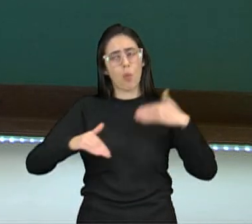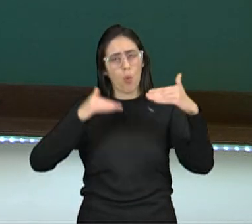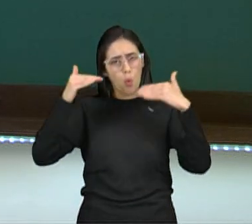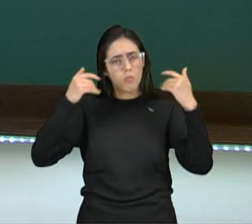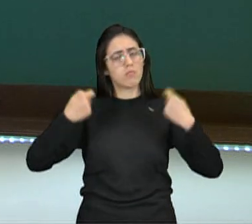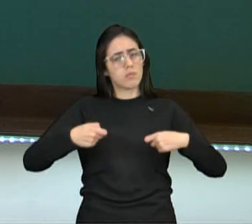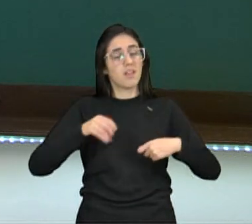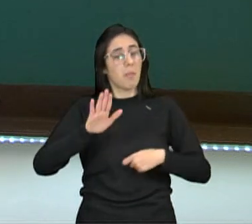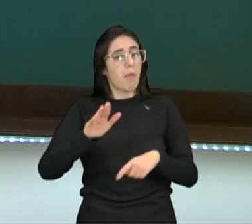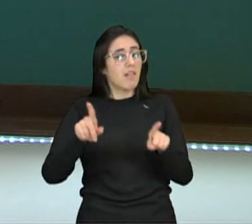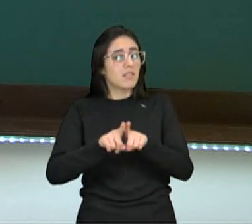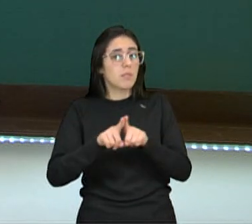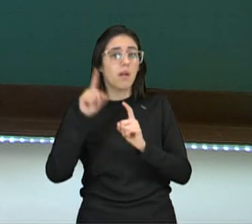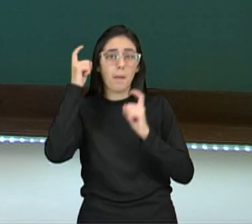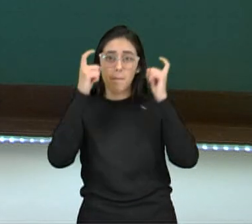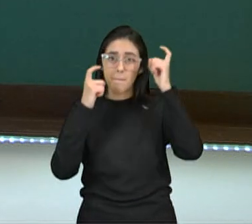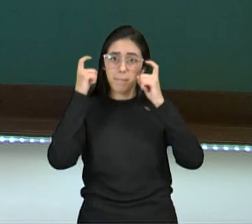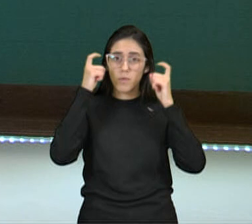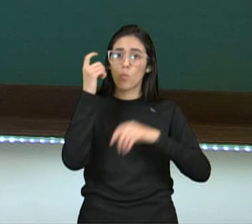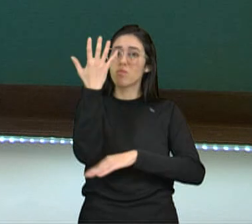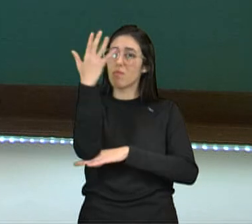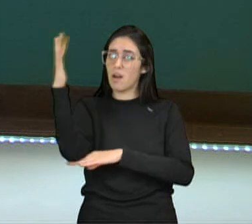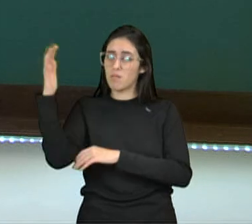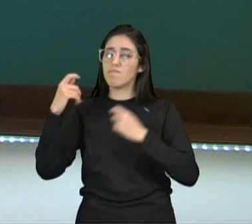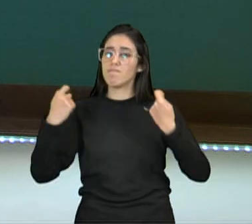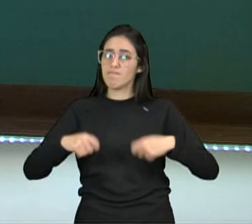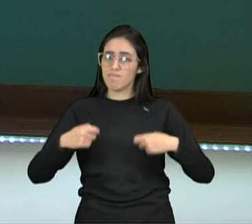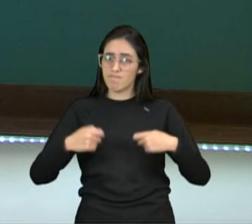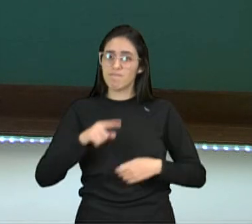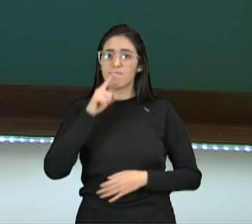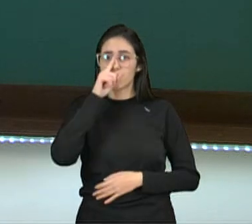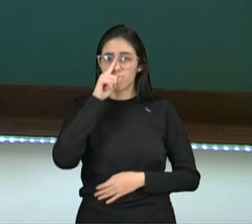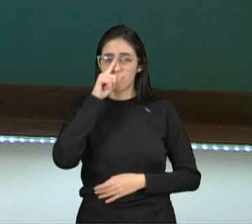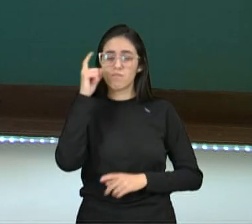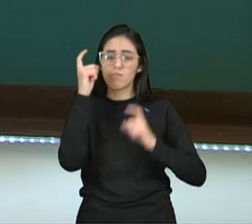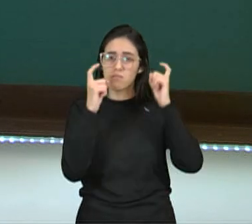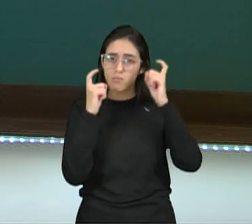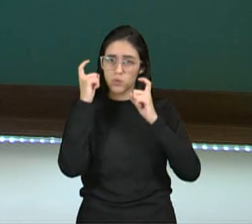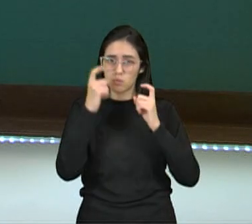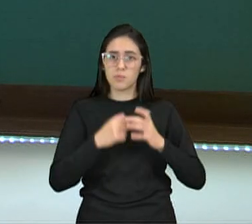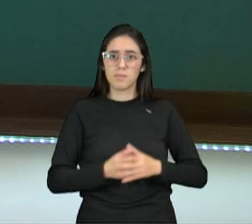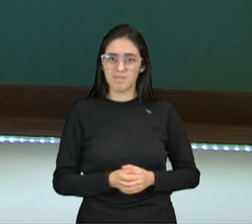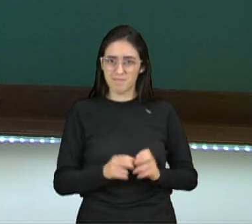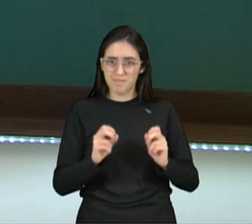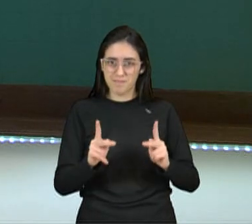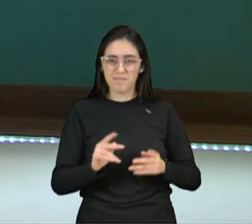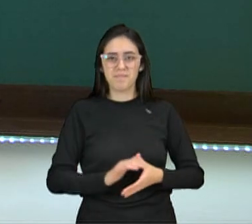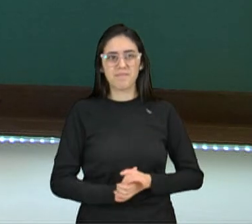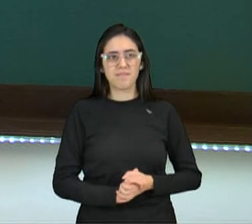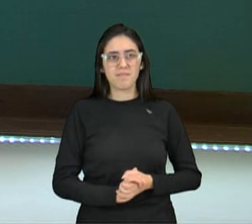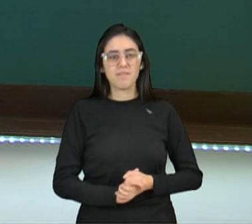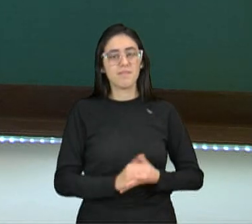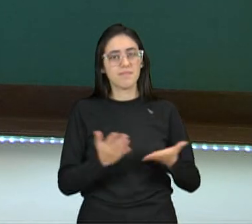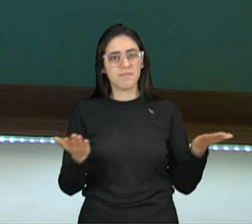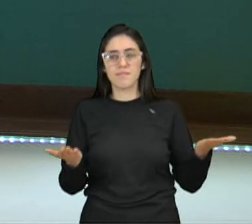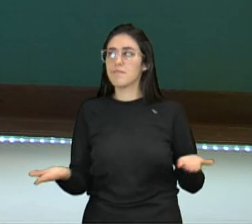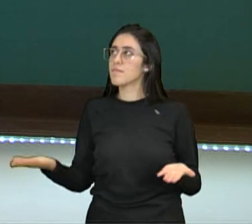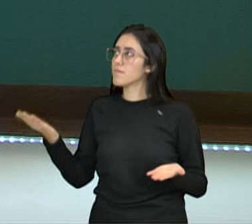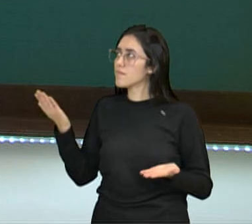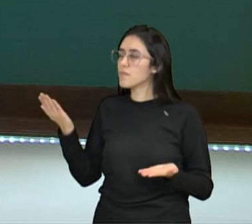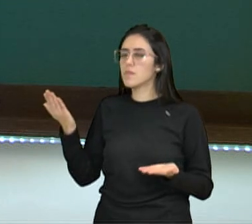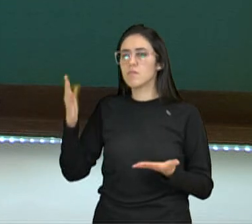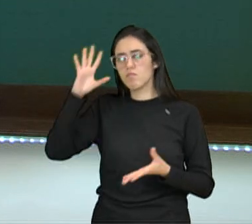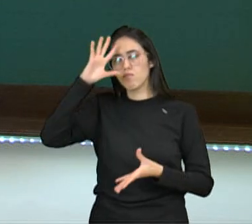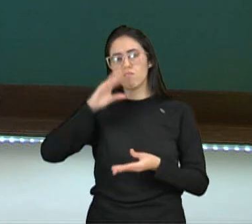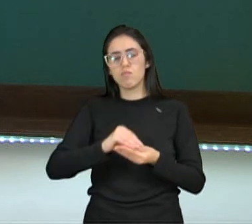também pensar em toda a questão ambiental que envolve esse desenvolvimento econômico, certo? E aí, retomando aquilo